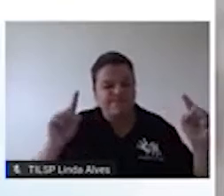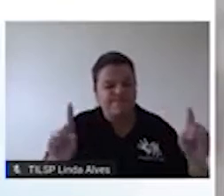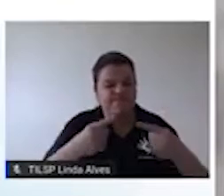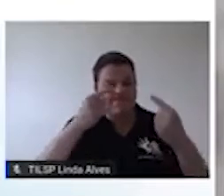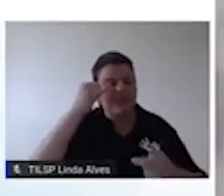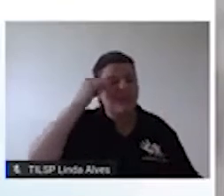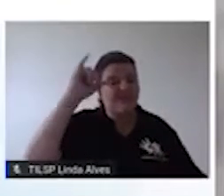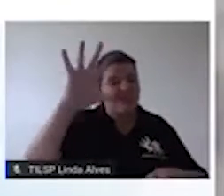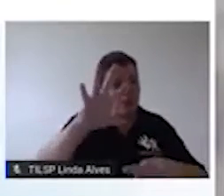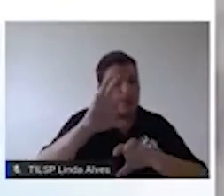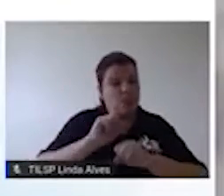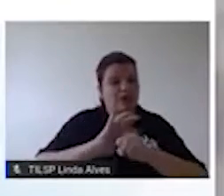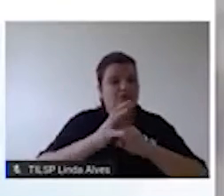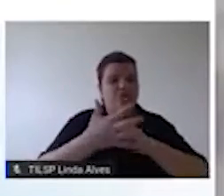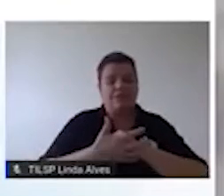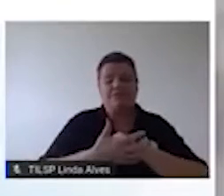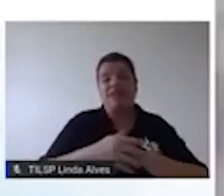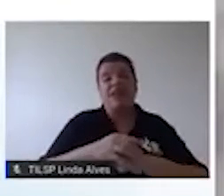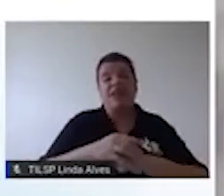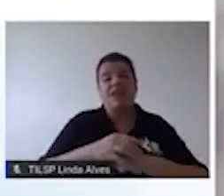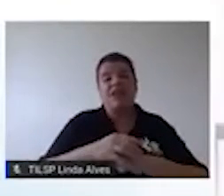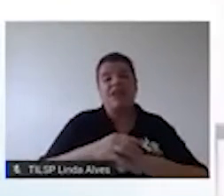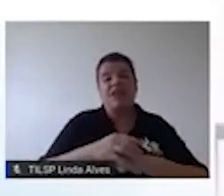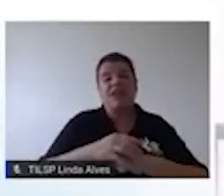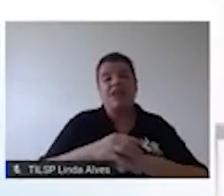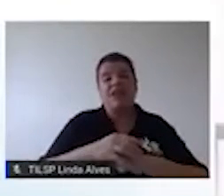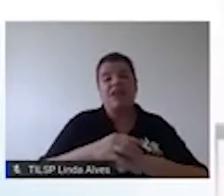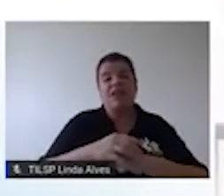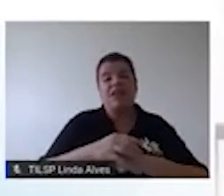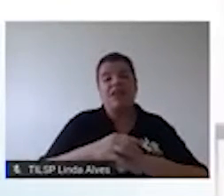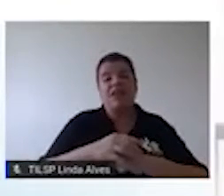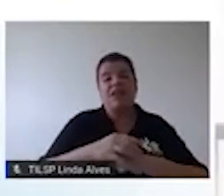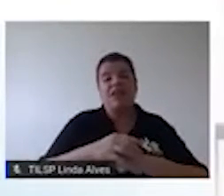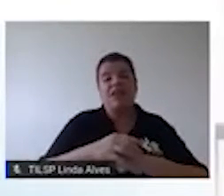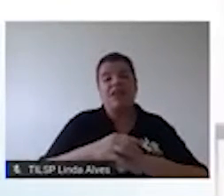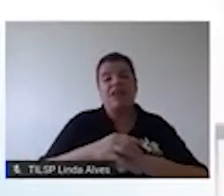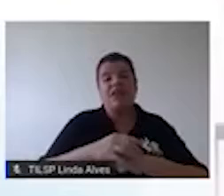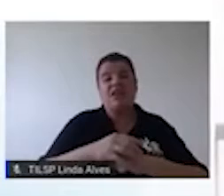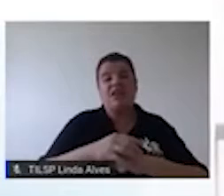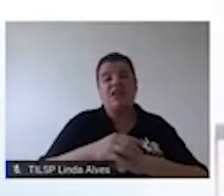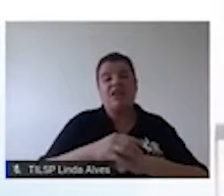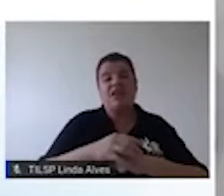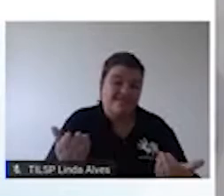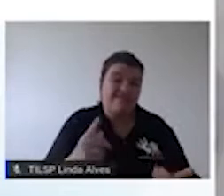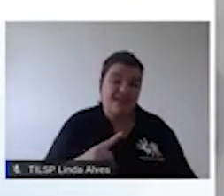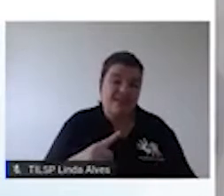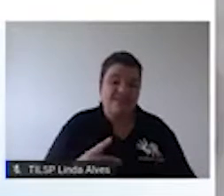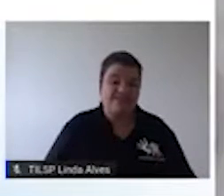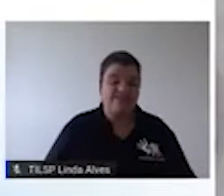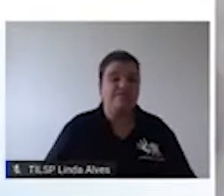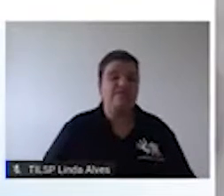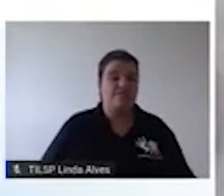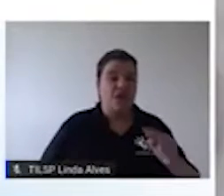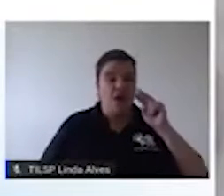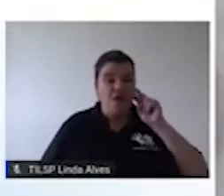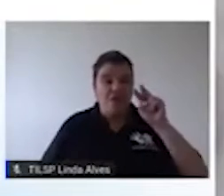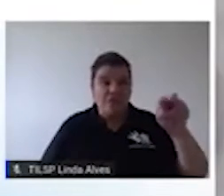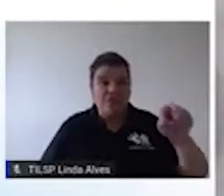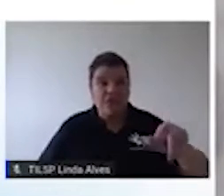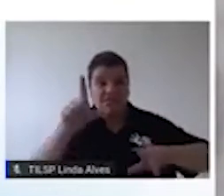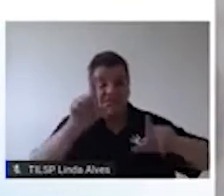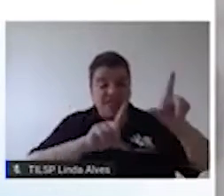E essa batalha nós ainda não ganhamos. Não. Quer dizer, hoje em dia, ao menos pelo que se vê na mídia,